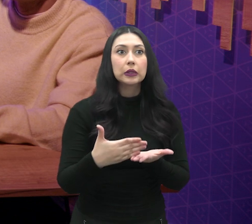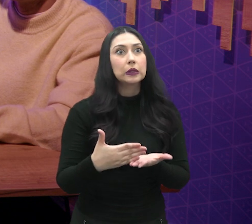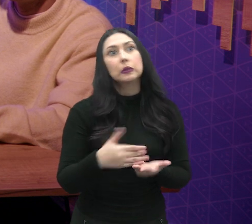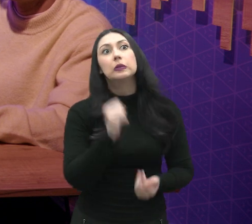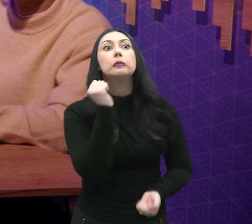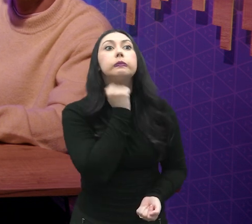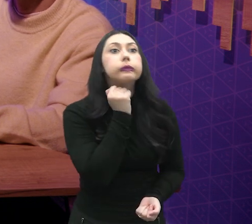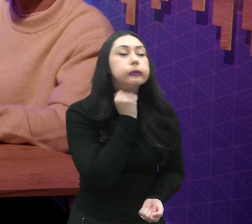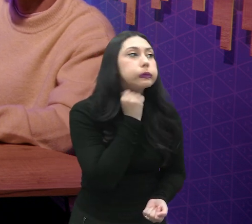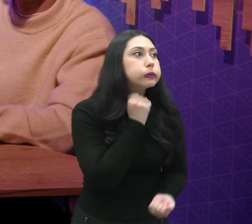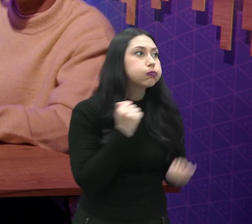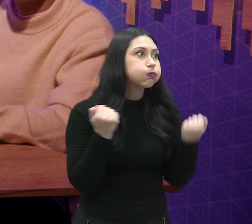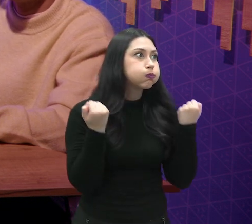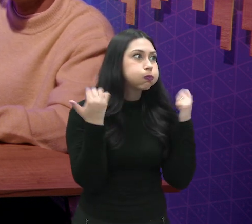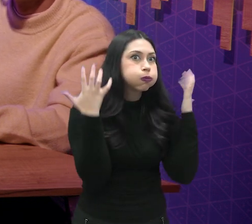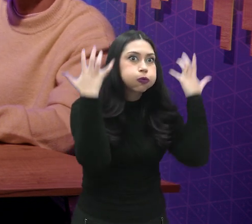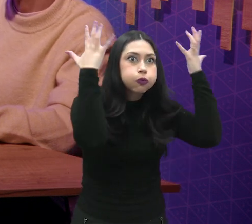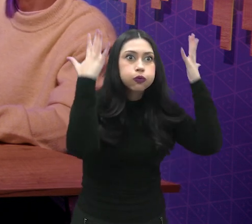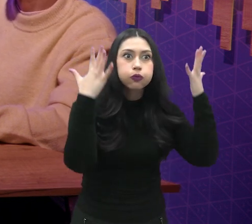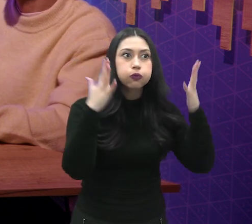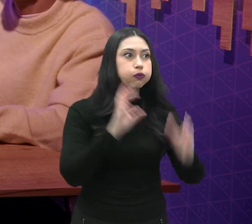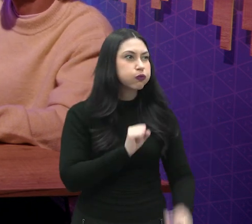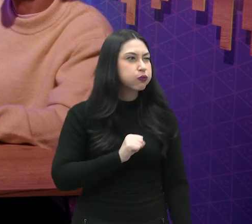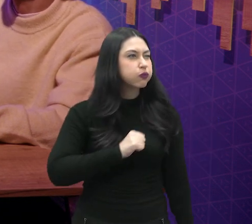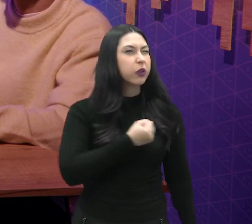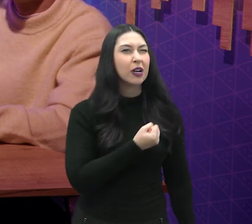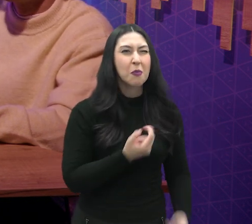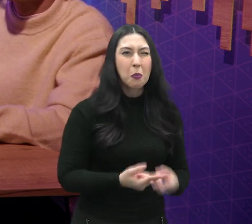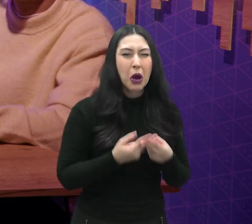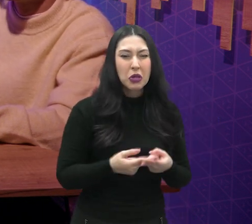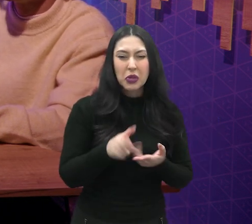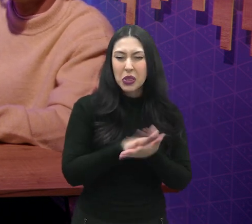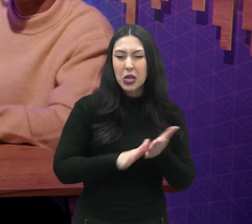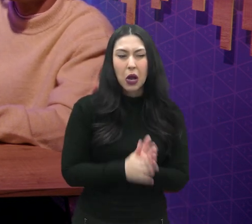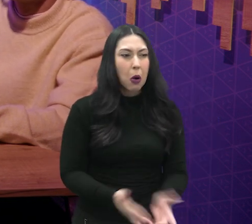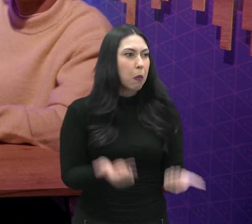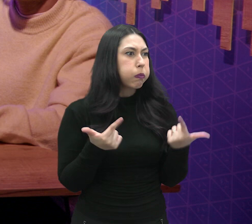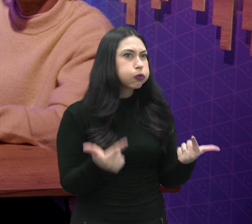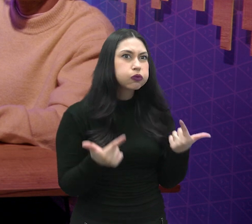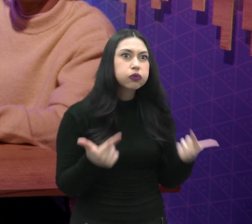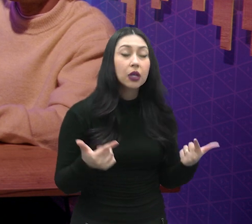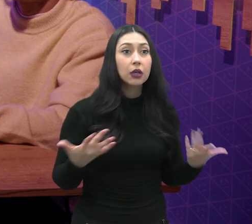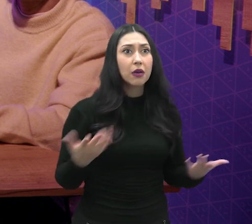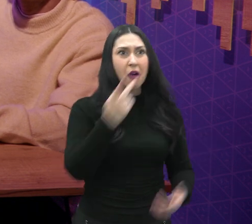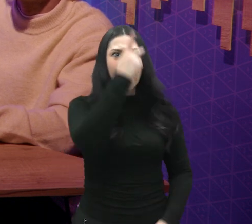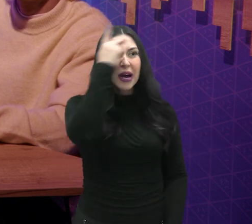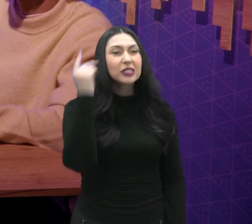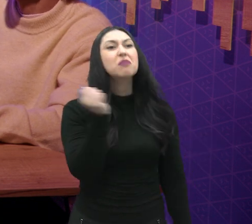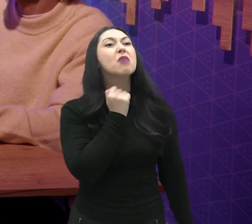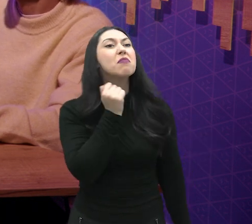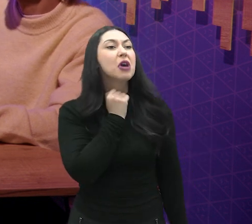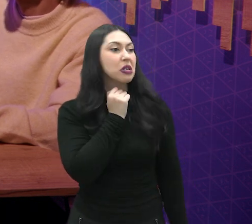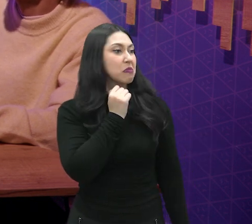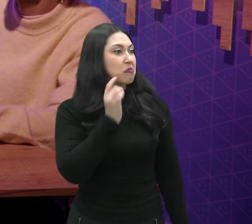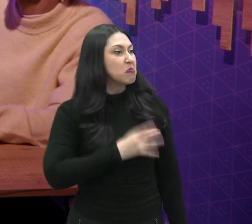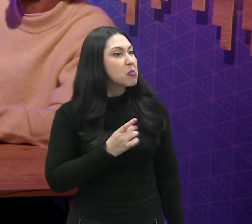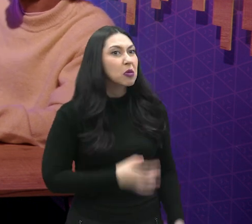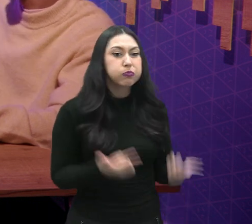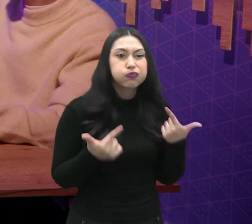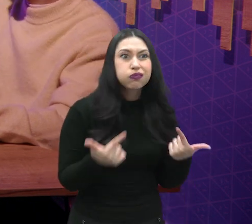mais estressado, com mais raiva, mais medo, impaciência. Sim. Olha isso, uma pessoa estressada, com medo,